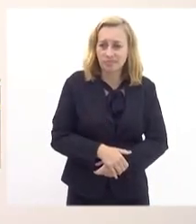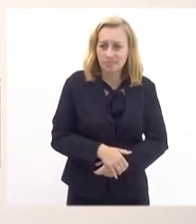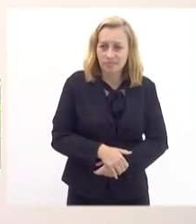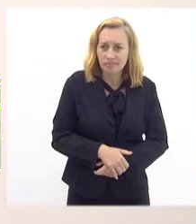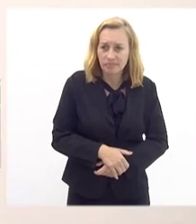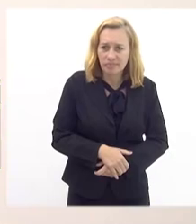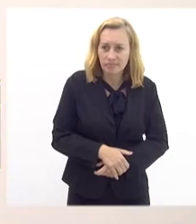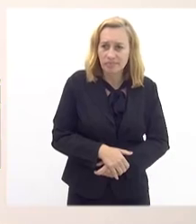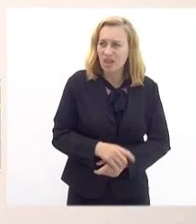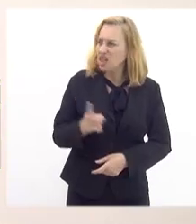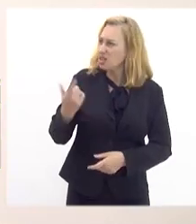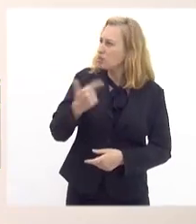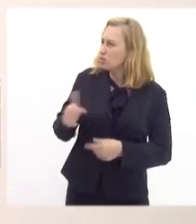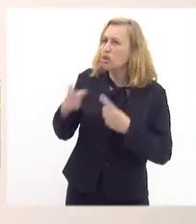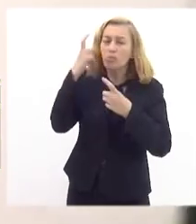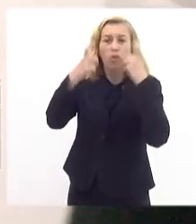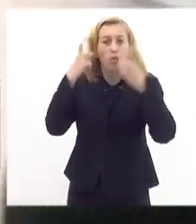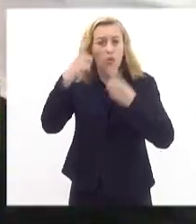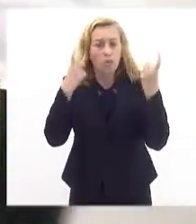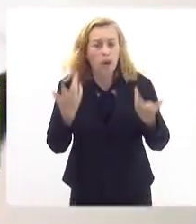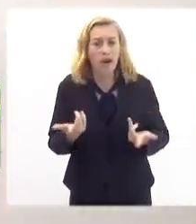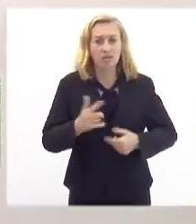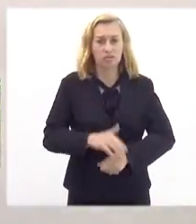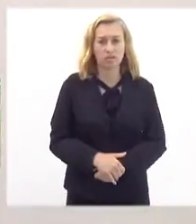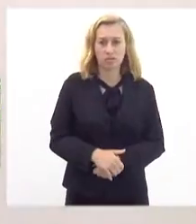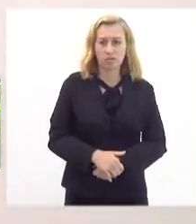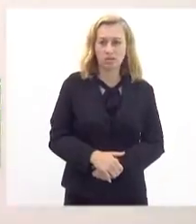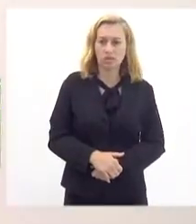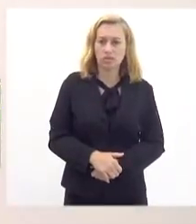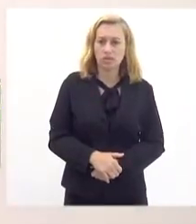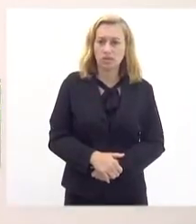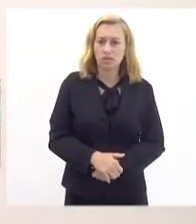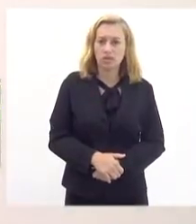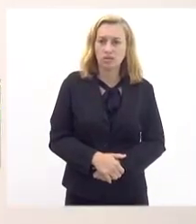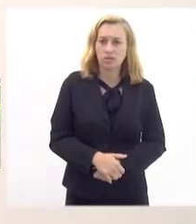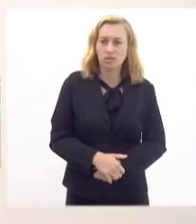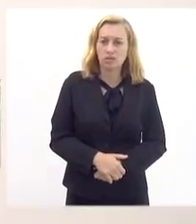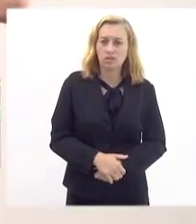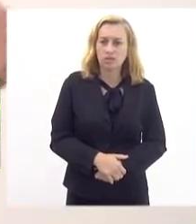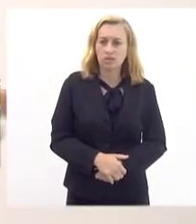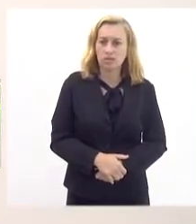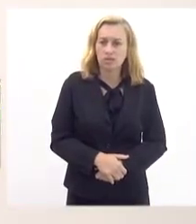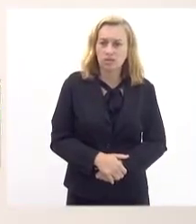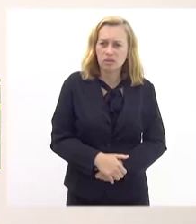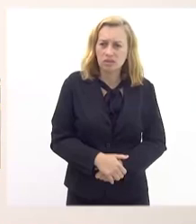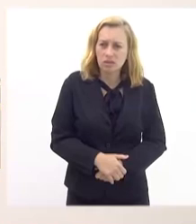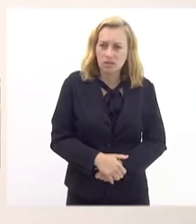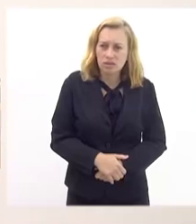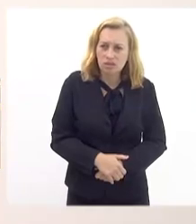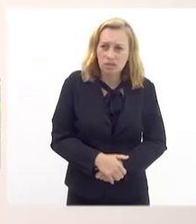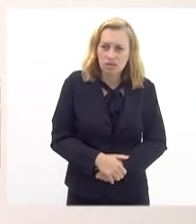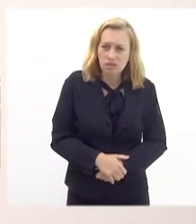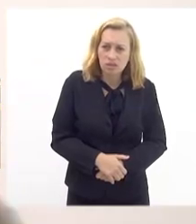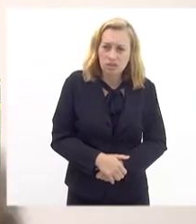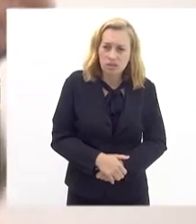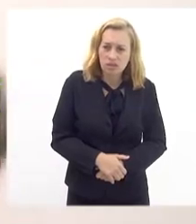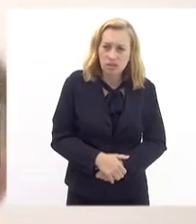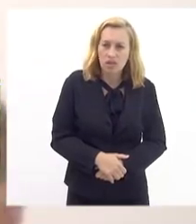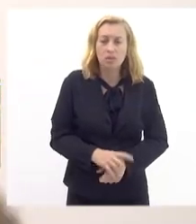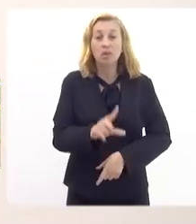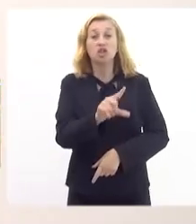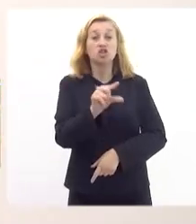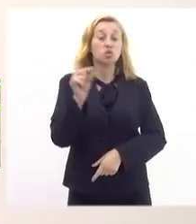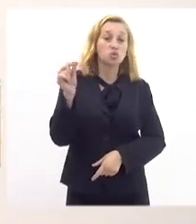a formação dele um sujeito que por um acaso está direcionando o as ações do Rio de Janeiro para